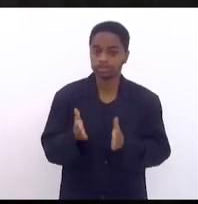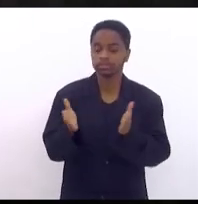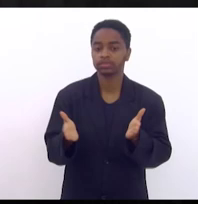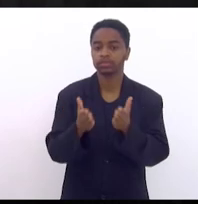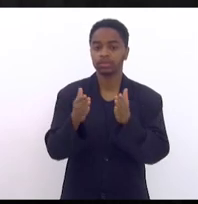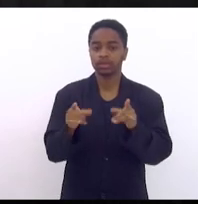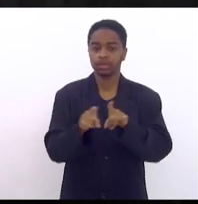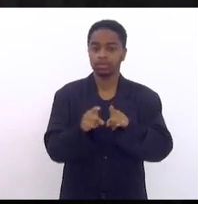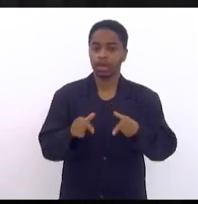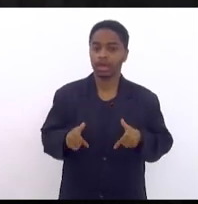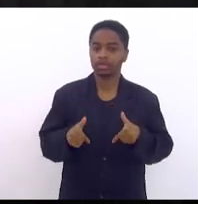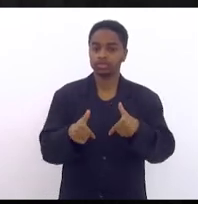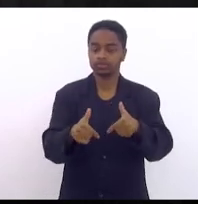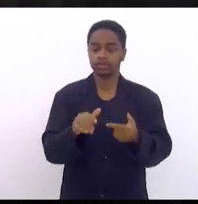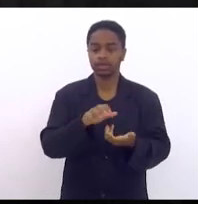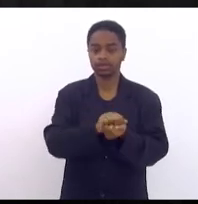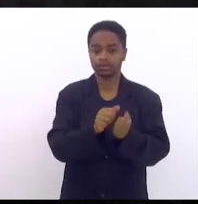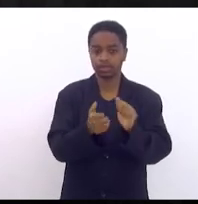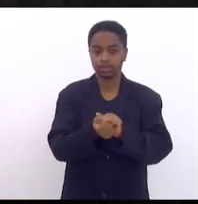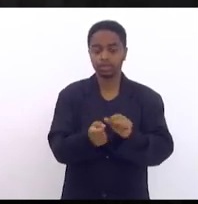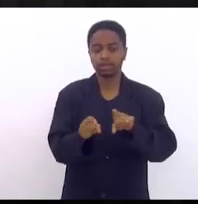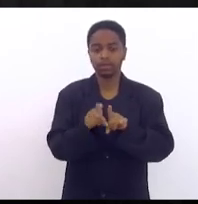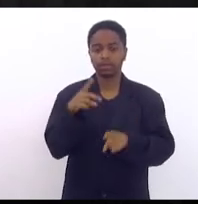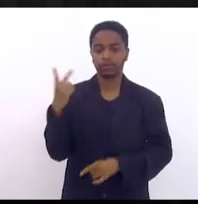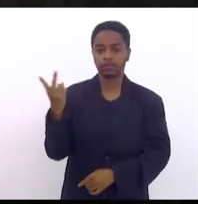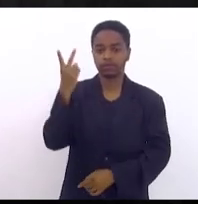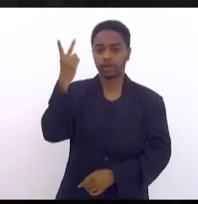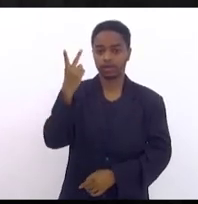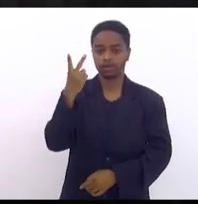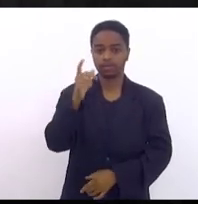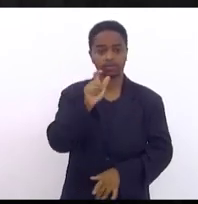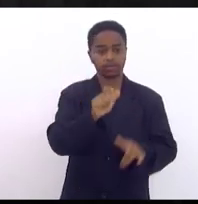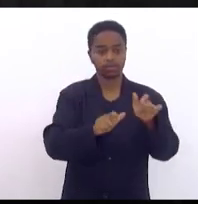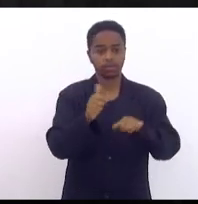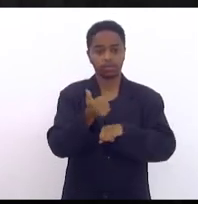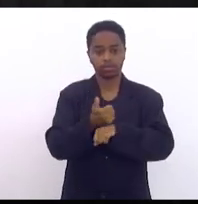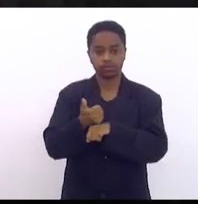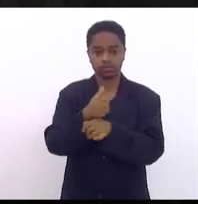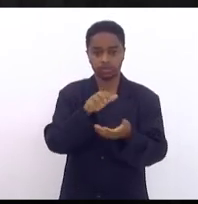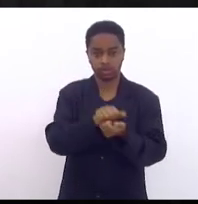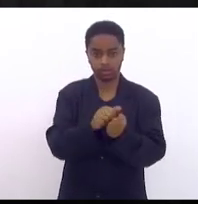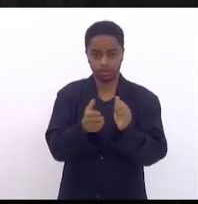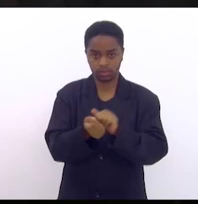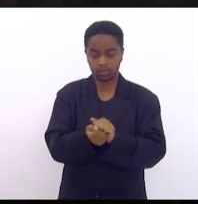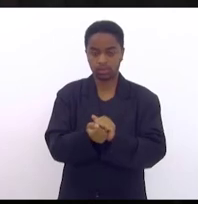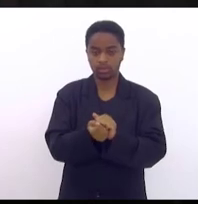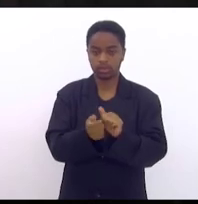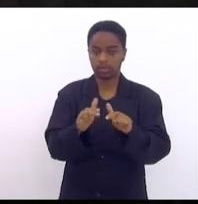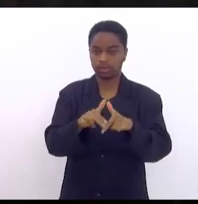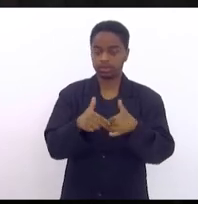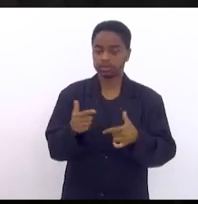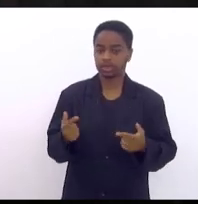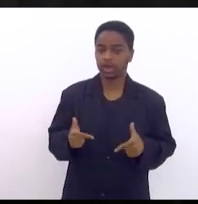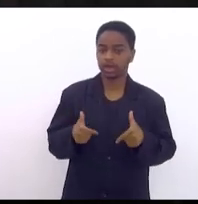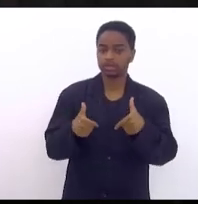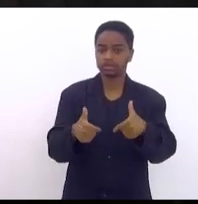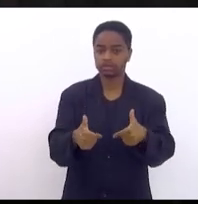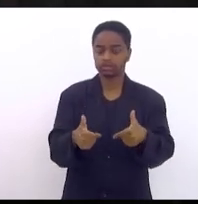da atividade artesanal e a valorização dos artesãos, através de iniciativas